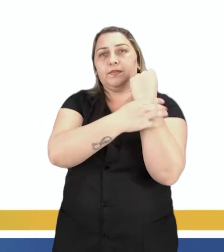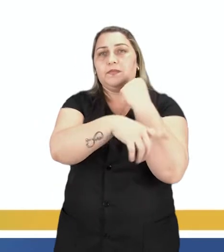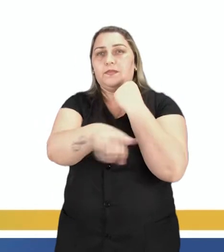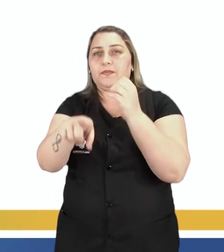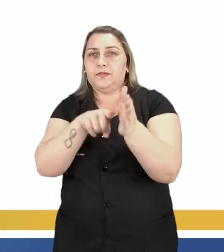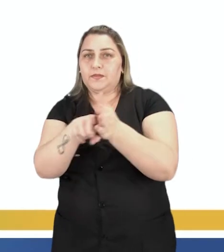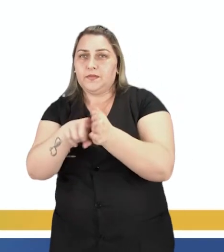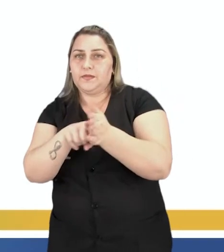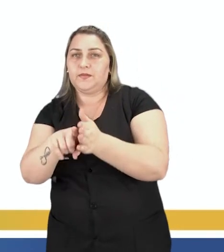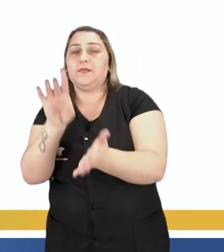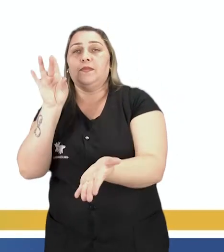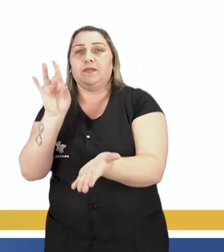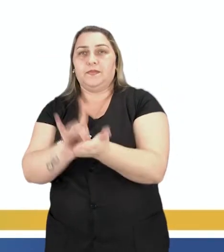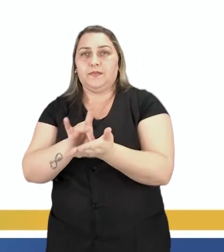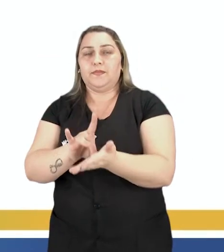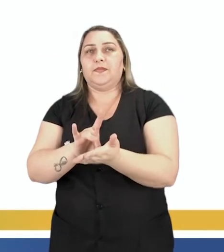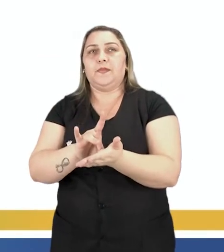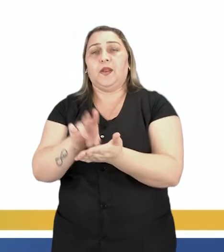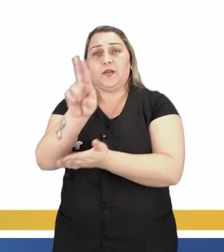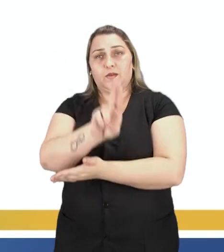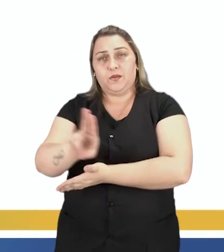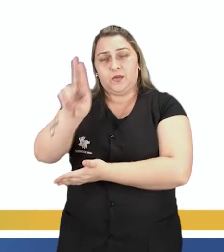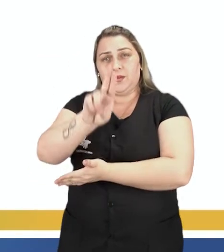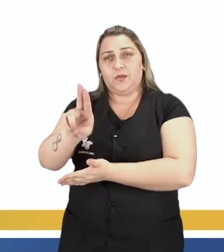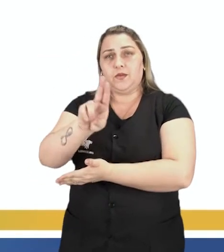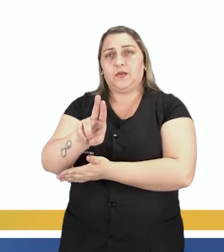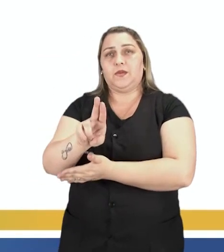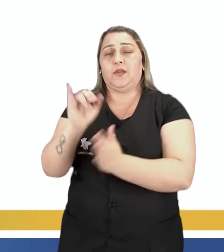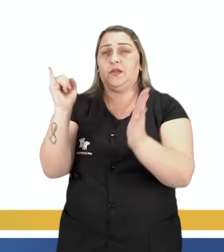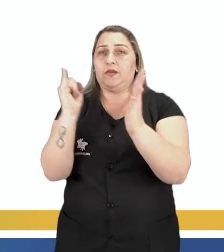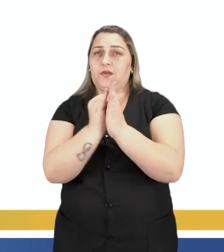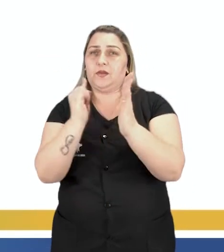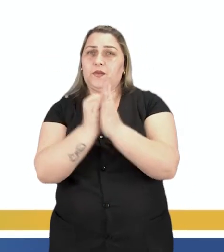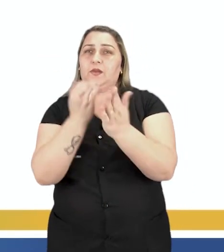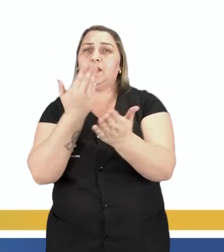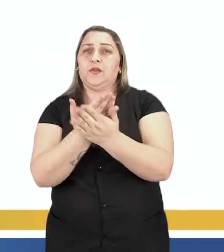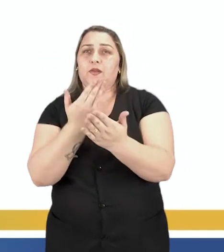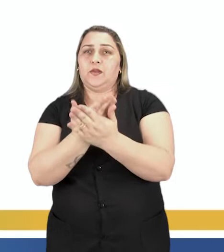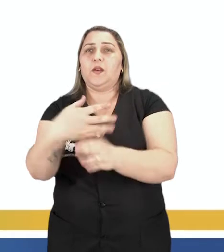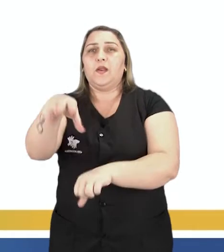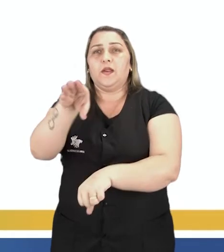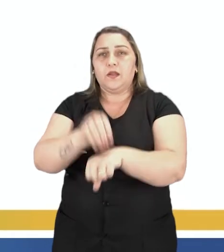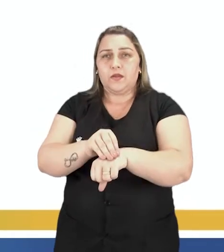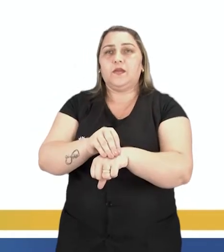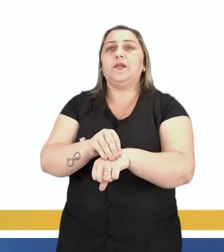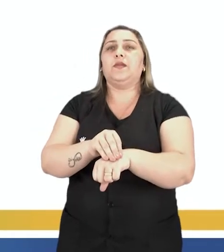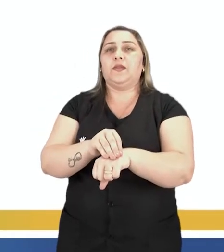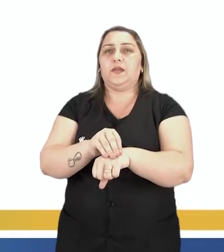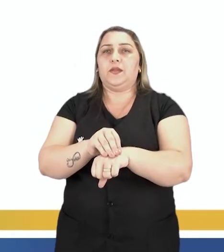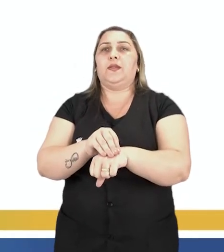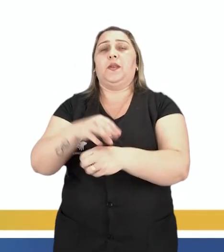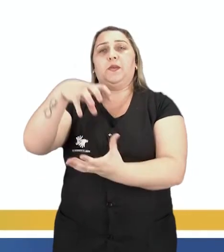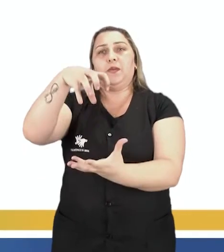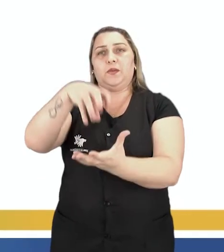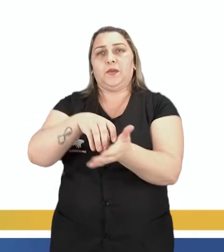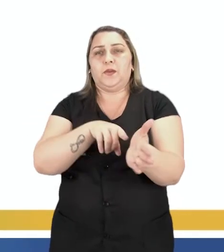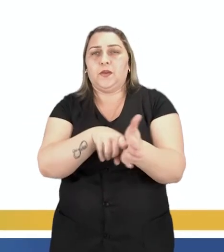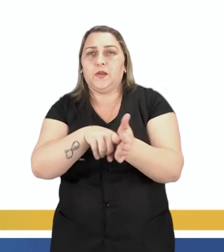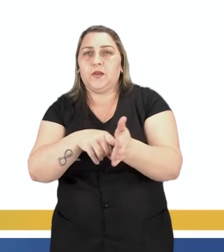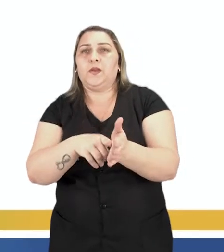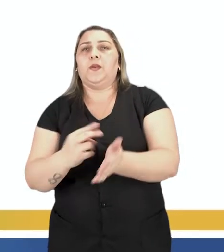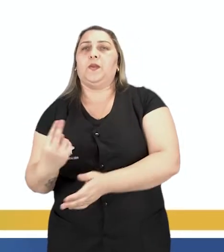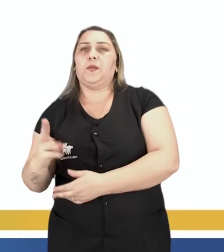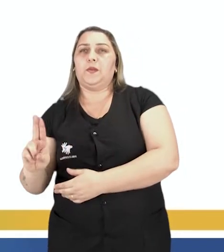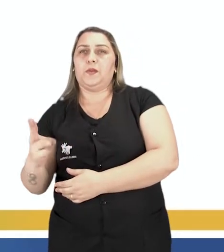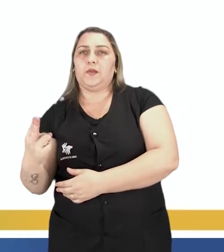tenha credibilidade é utilizar como fonte instituições de estudos reconhecidas, centros de pesquisa e